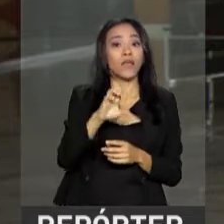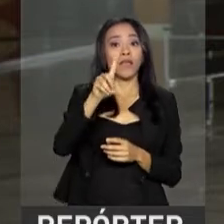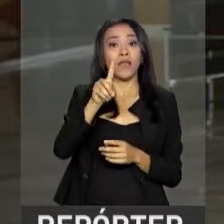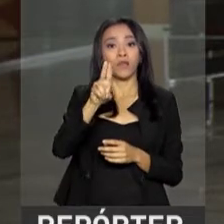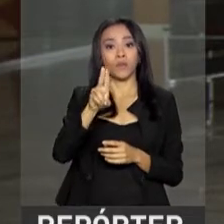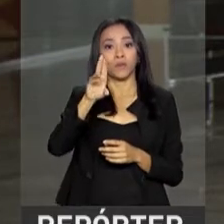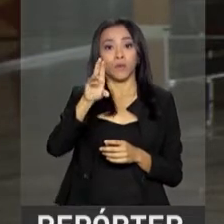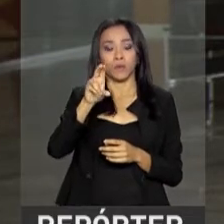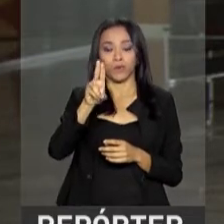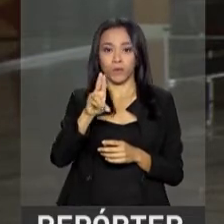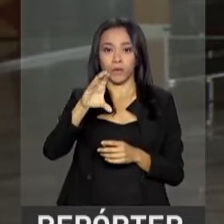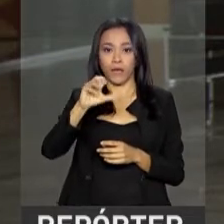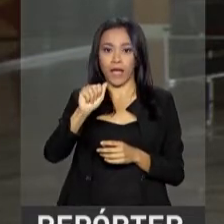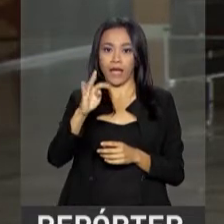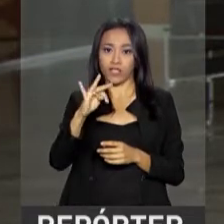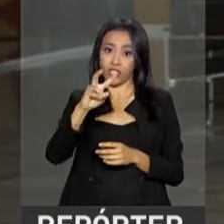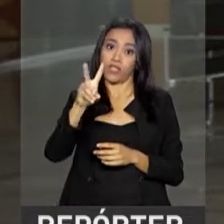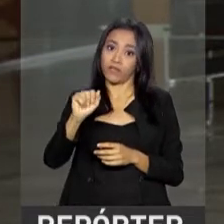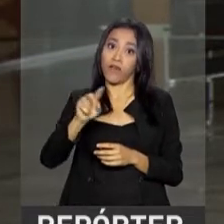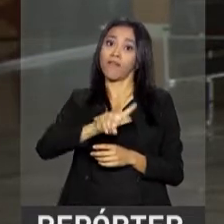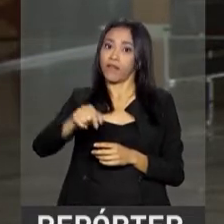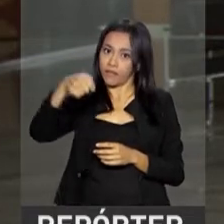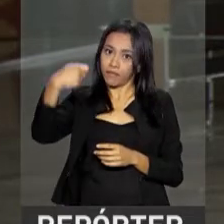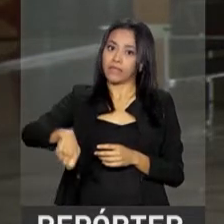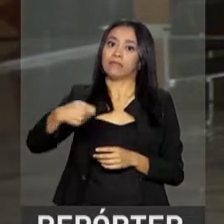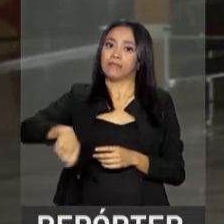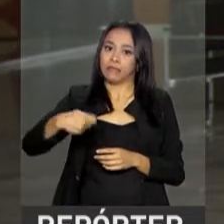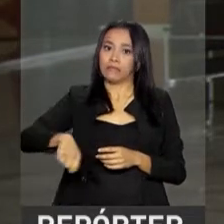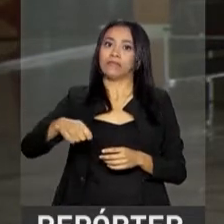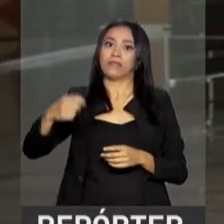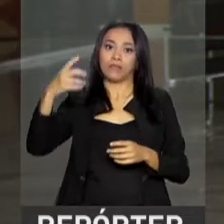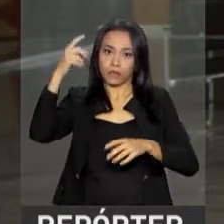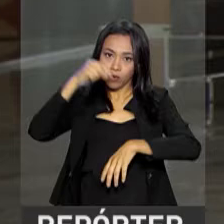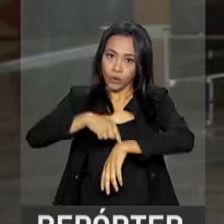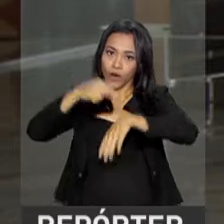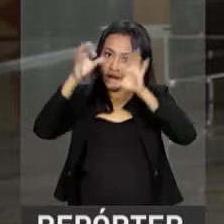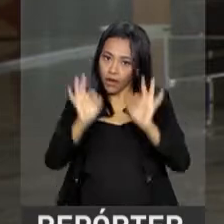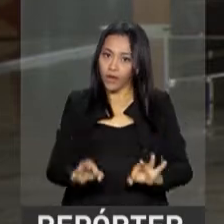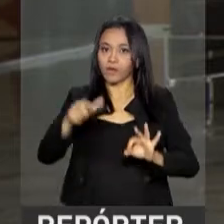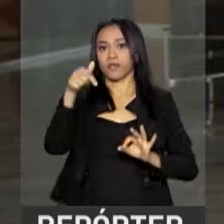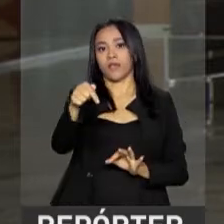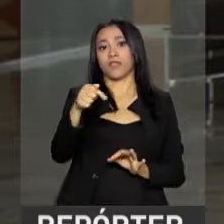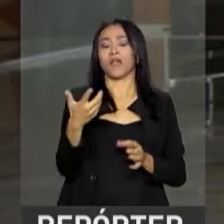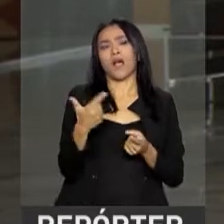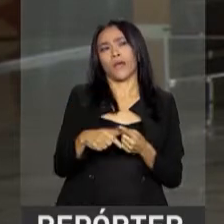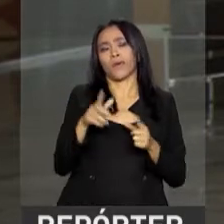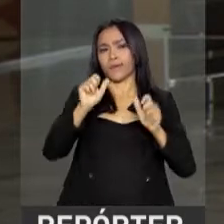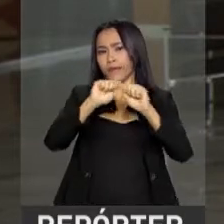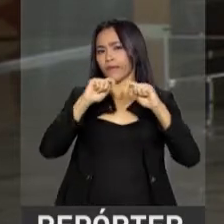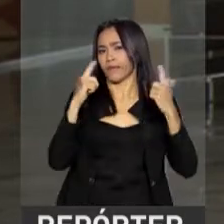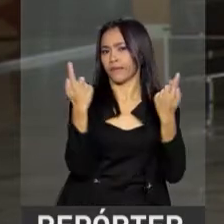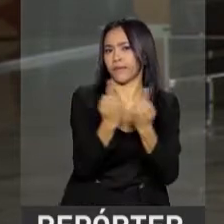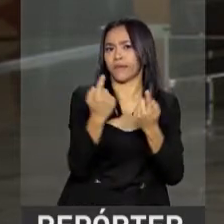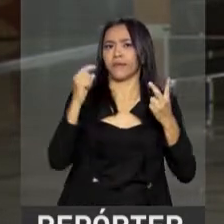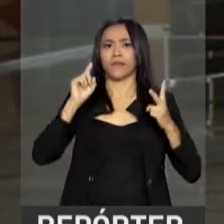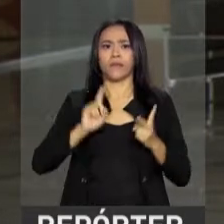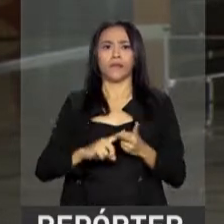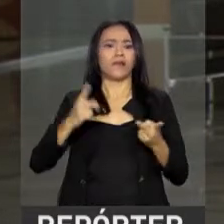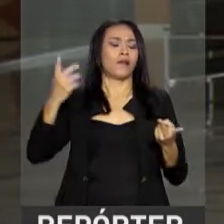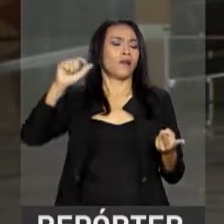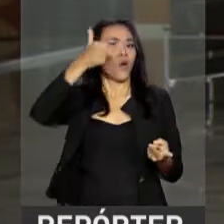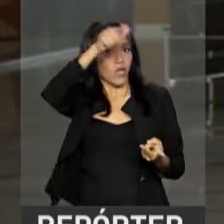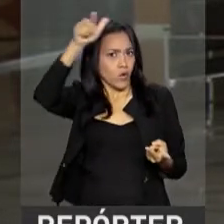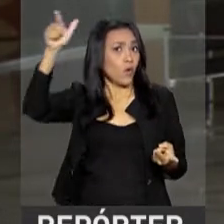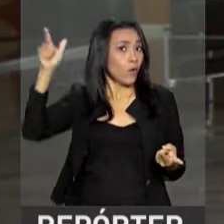obrigatoriamente às sete horas da noite já as rádios ligadas às casas legislativas como a rádio câmara